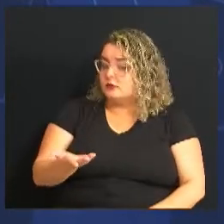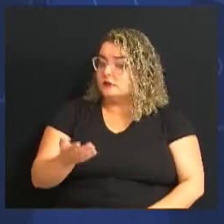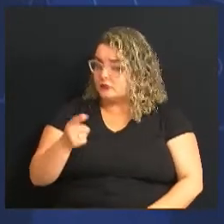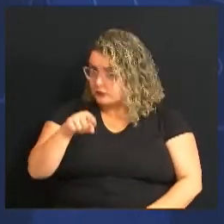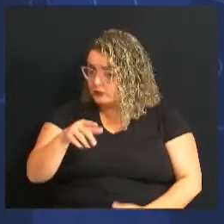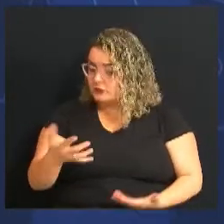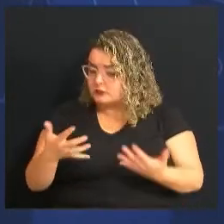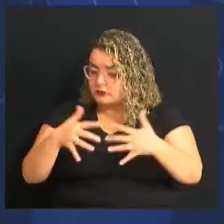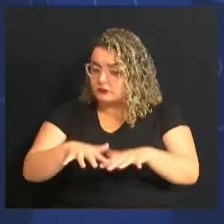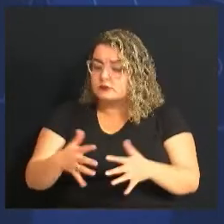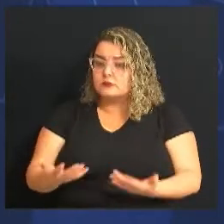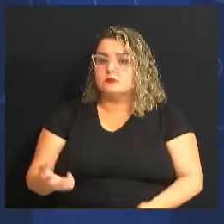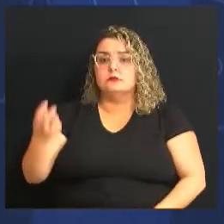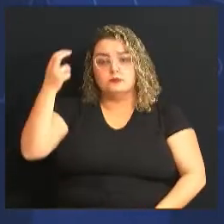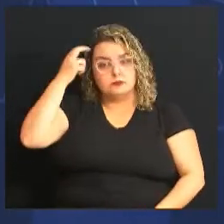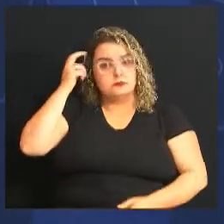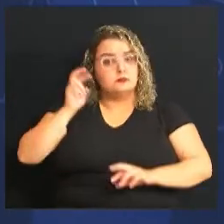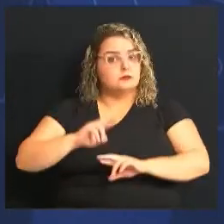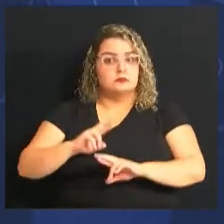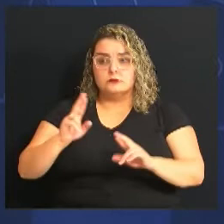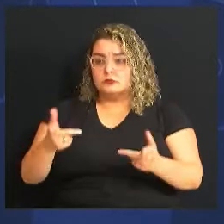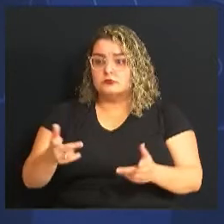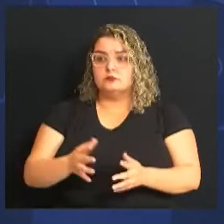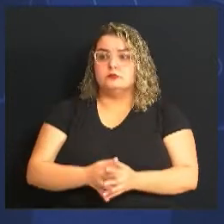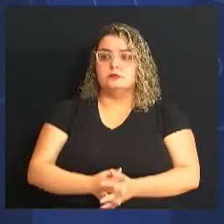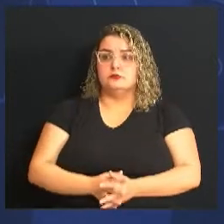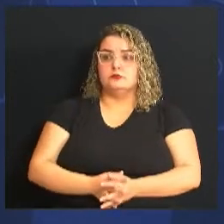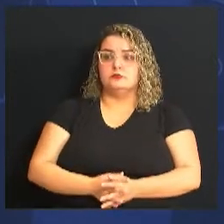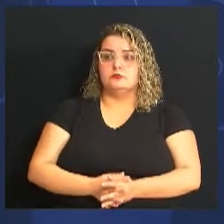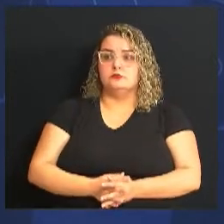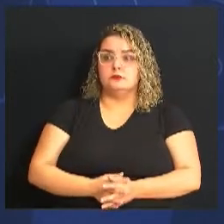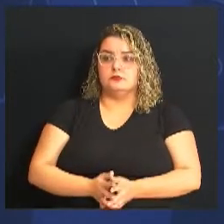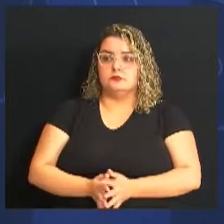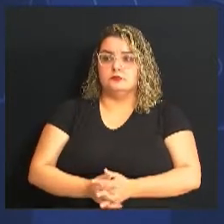entre culturas diferentes?